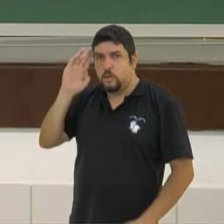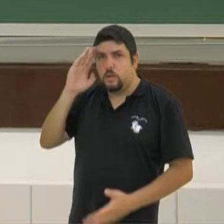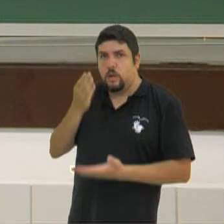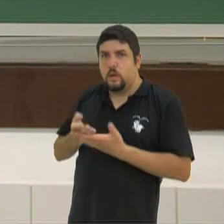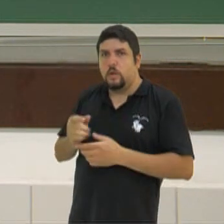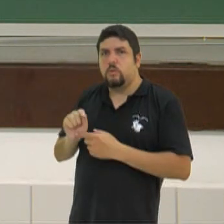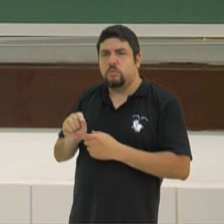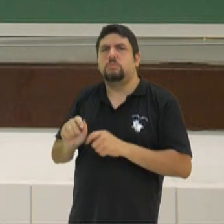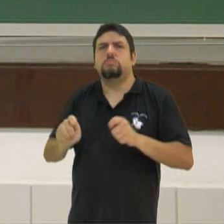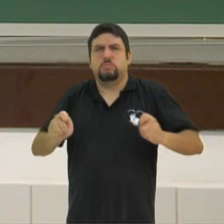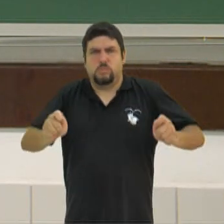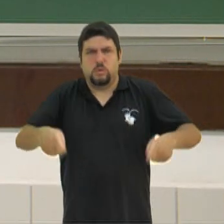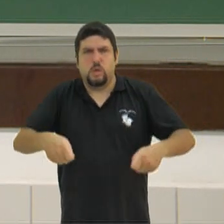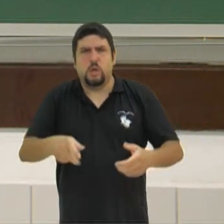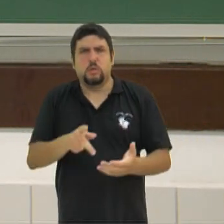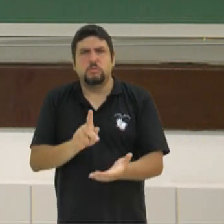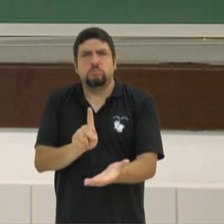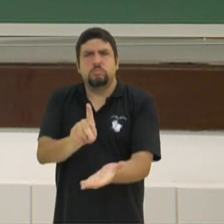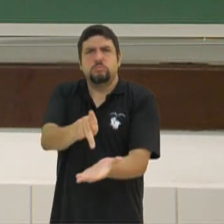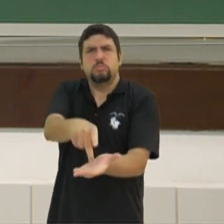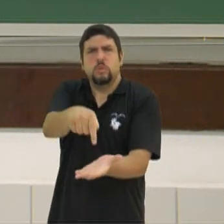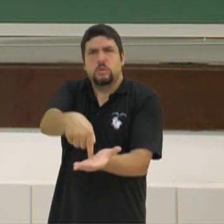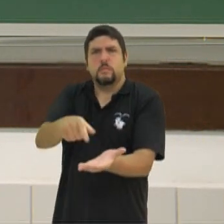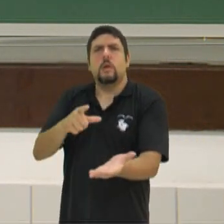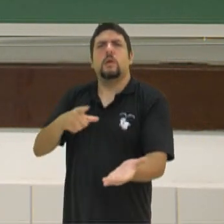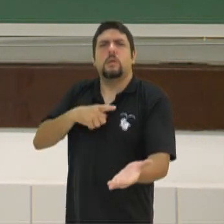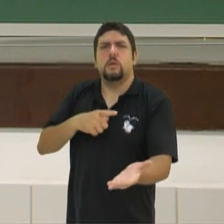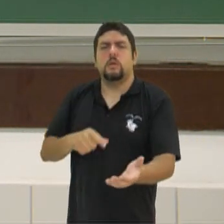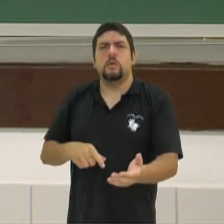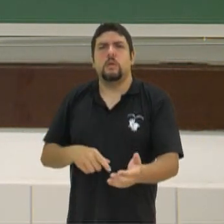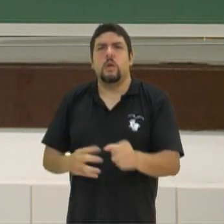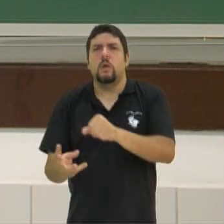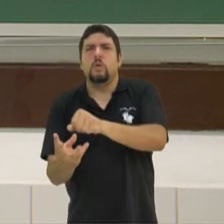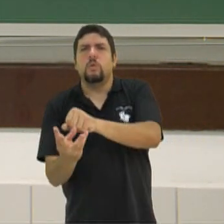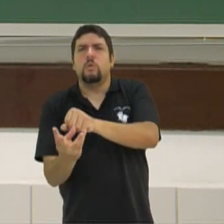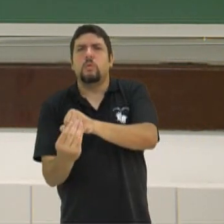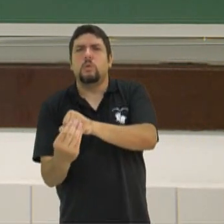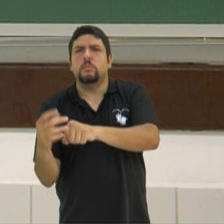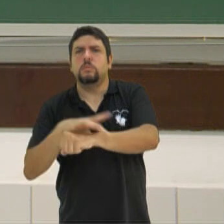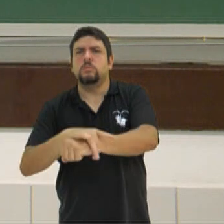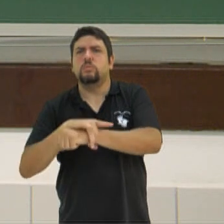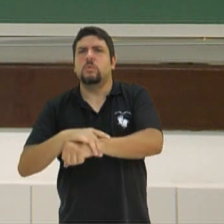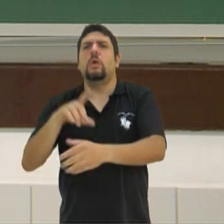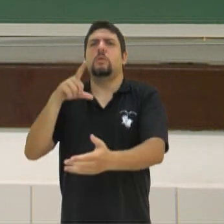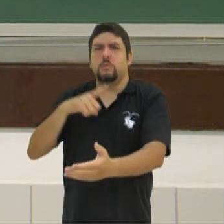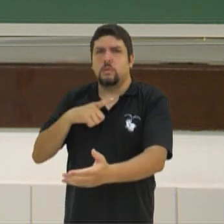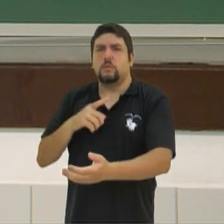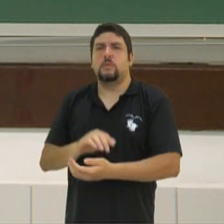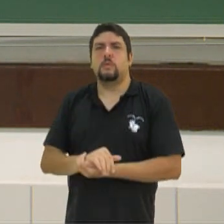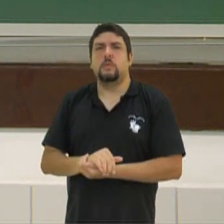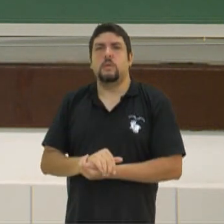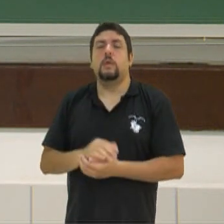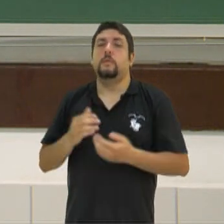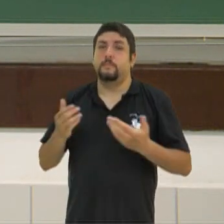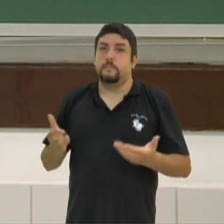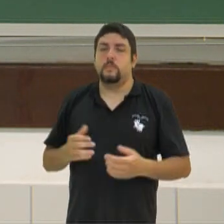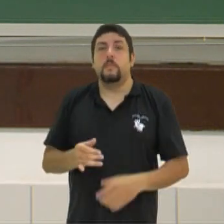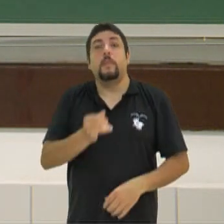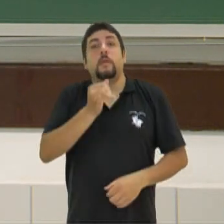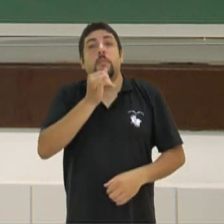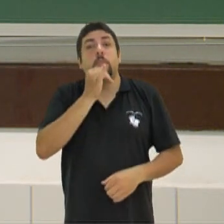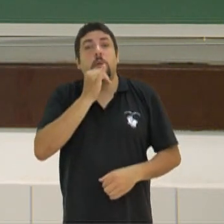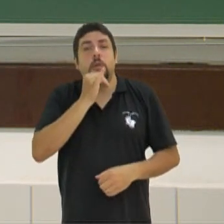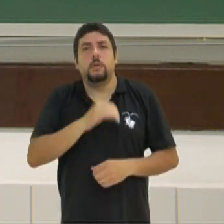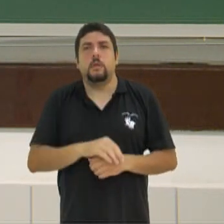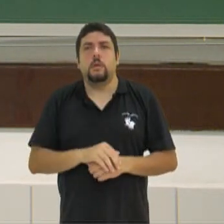acredita que sim, a razão pode sim chegar num conhecimento seguro. O primeiro conhecimento seguro que ela estabelece, por exemplo,